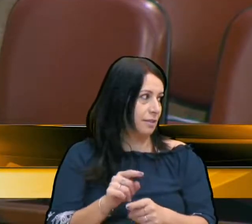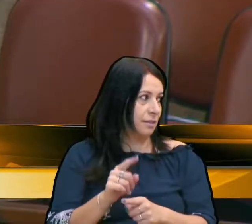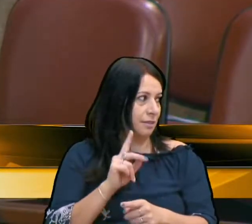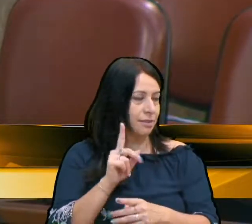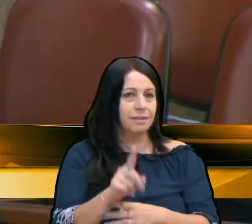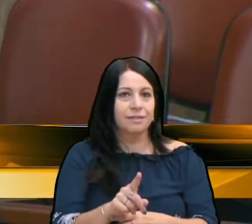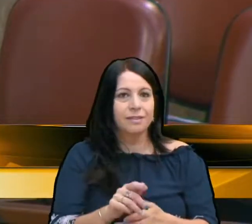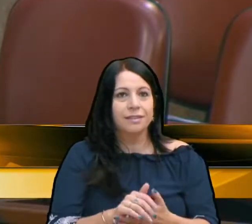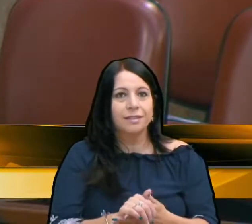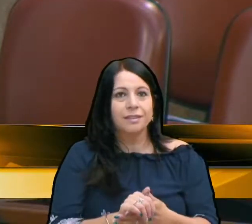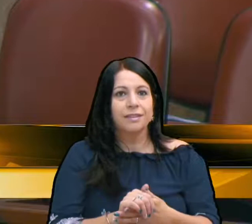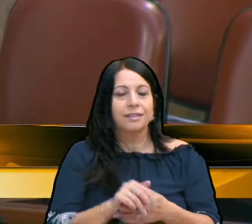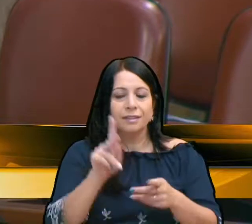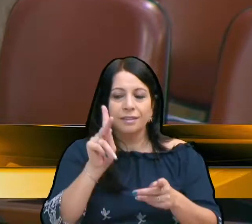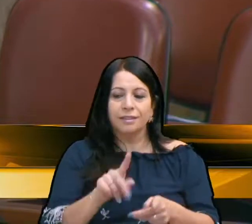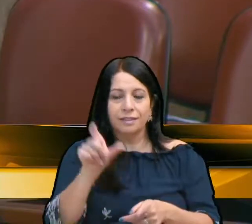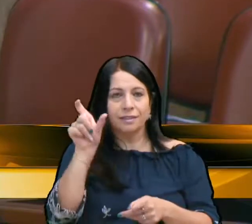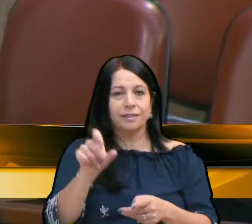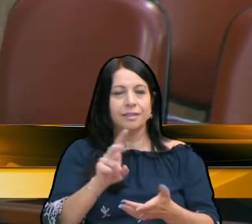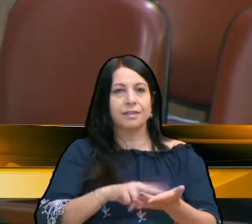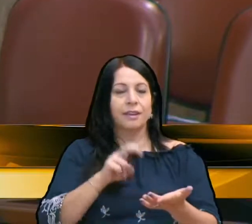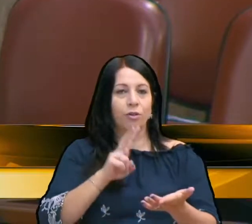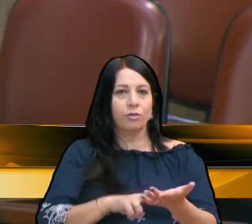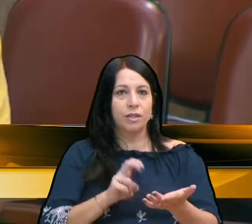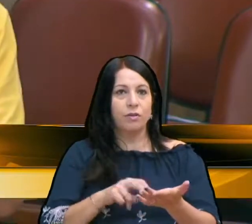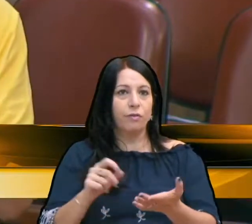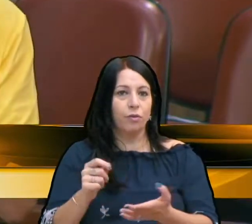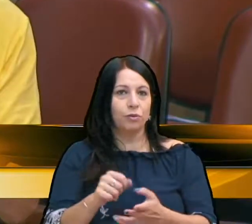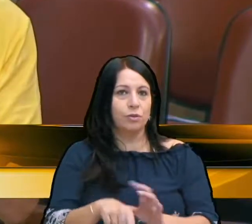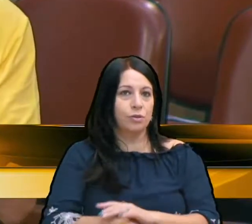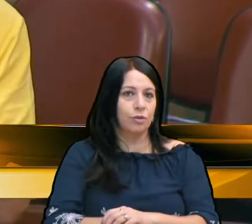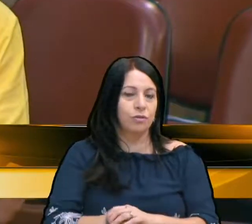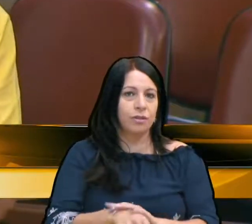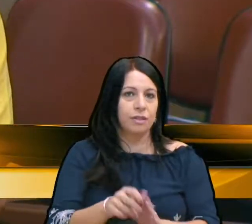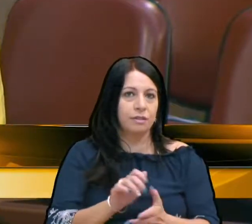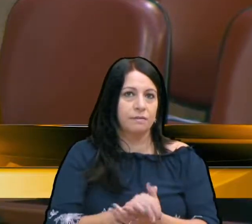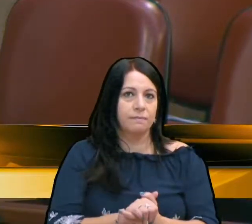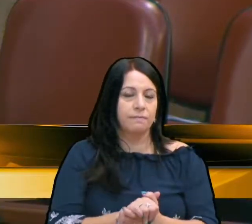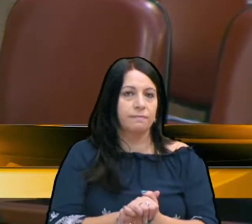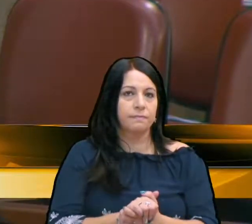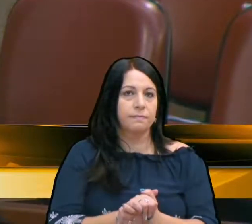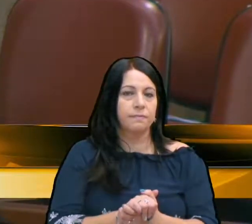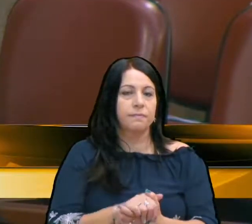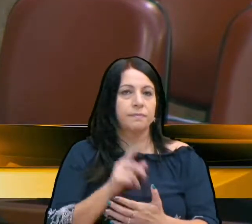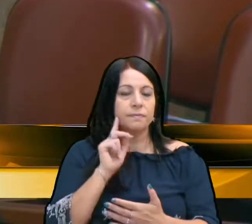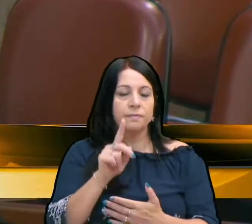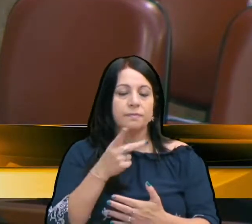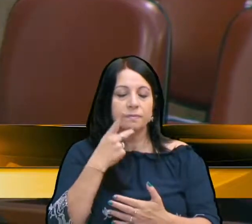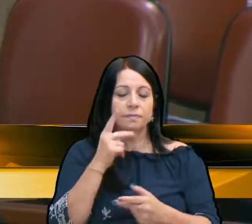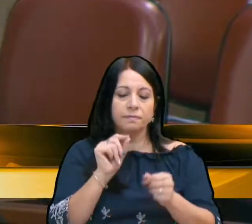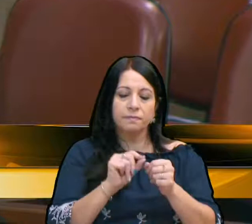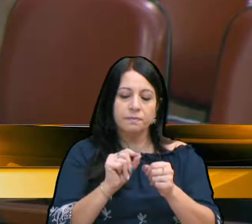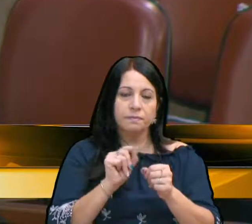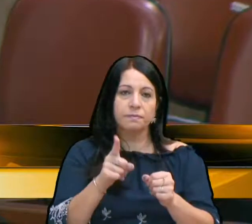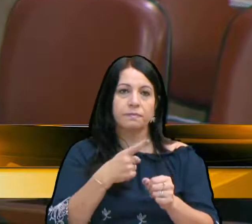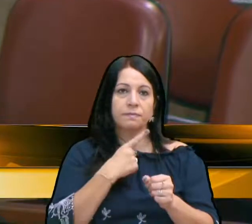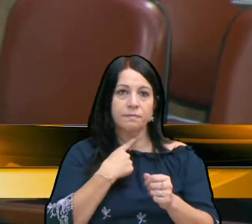época, uma pessoa sempre alegre, disposta, daquelas pessoas que fazia aquilo que